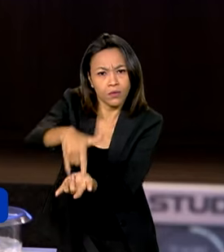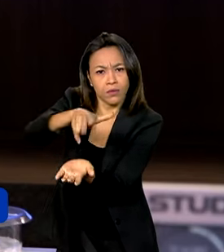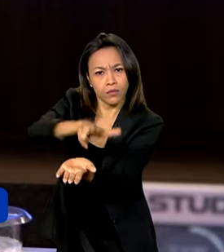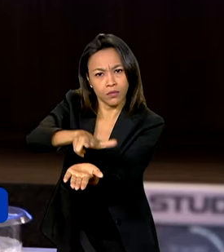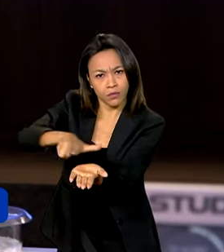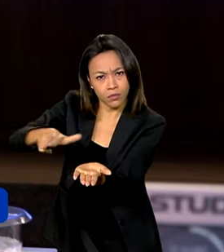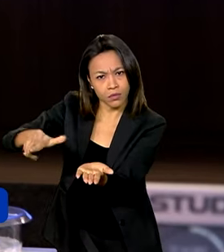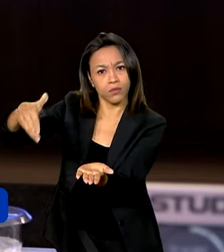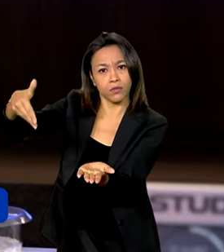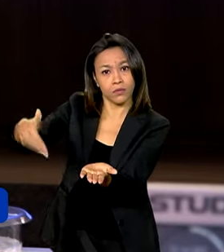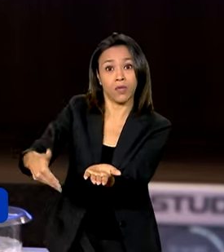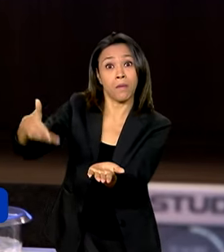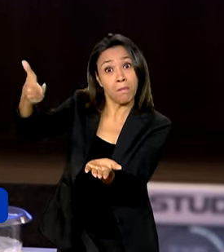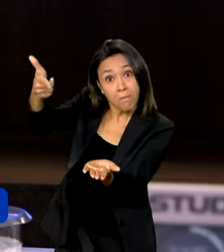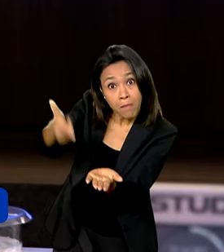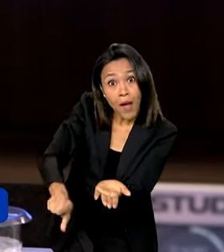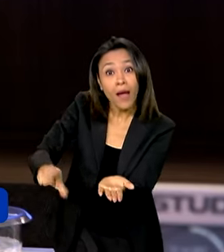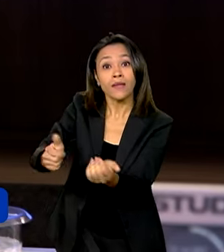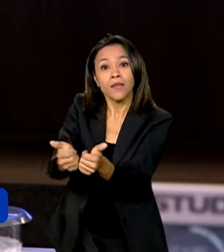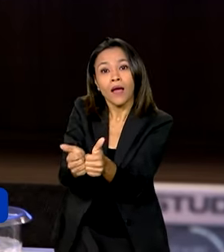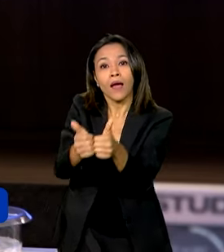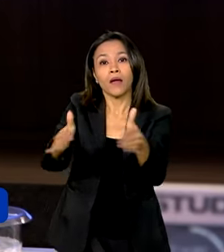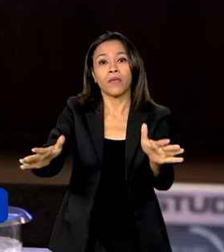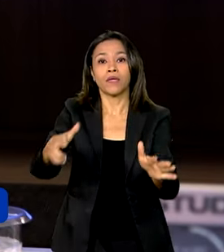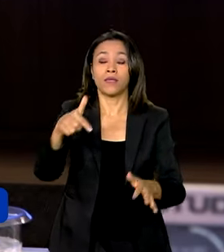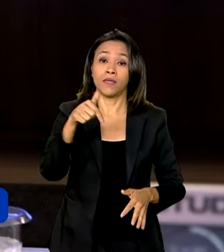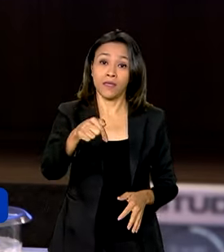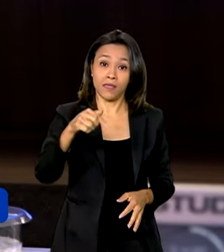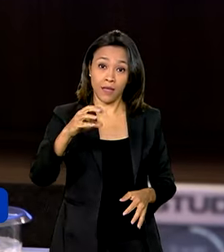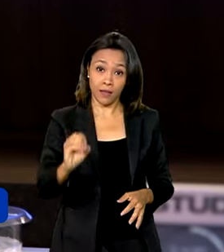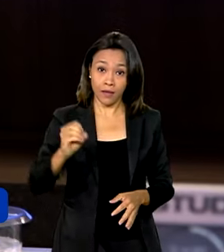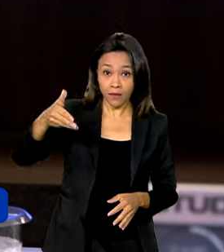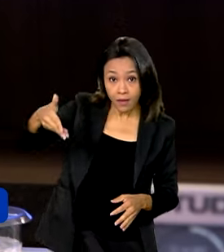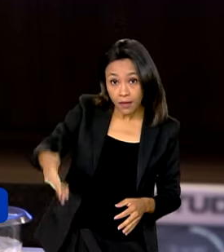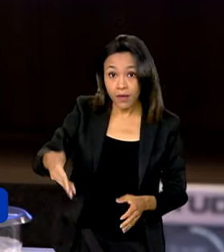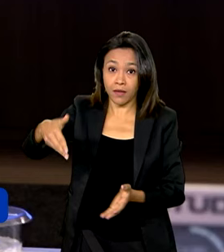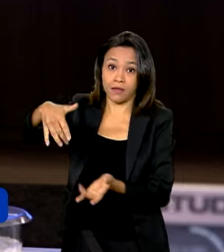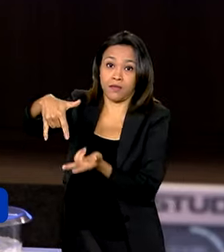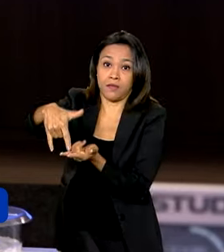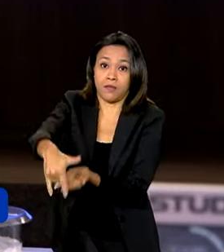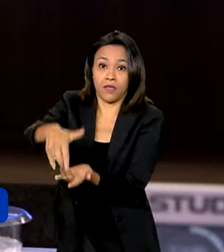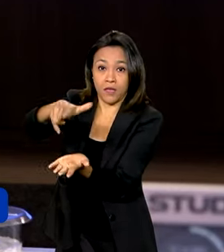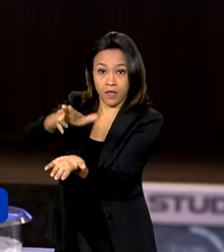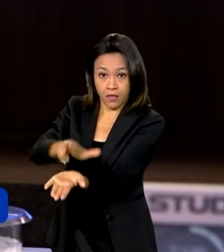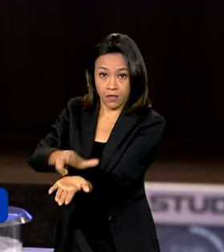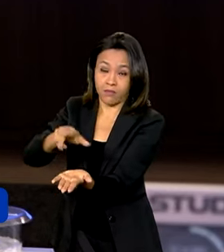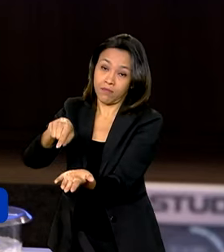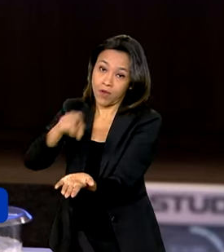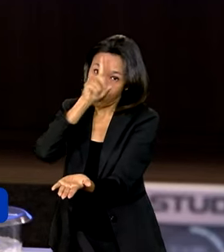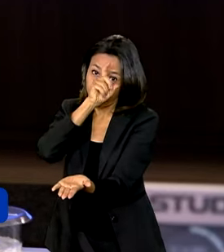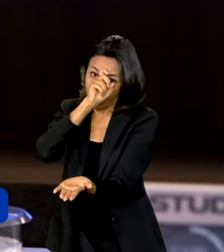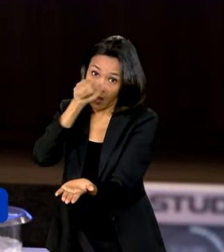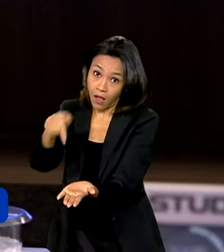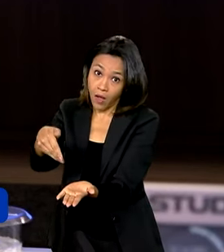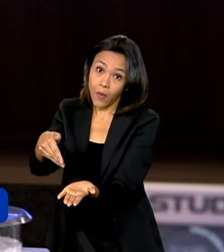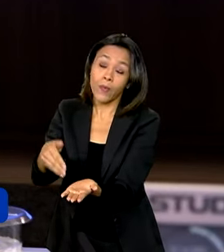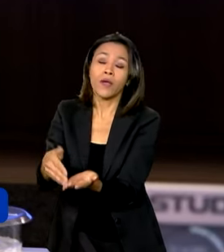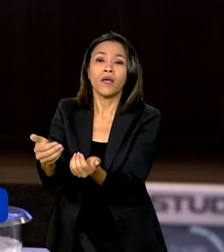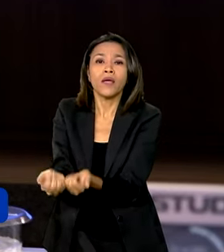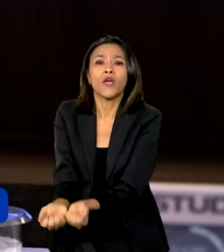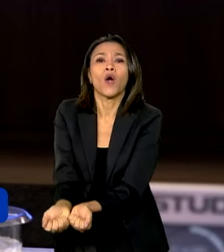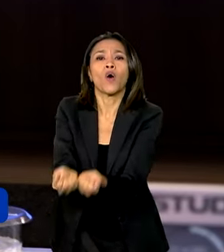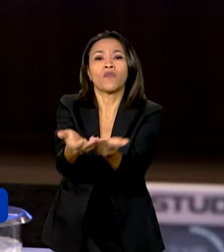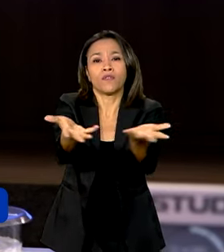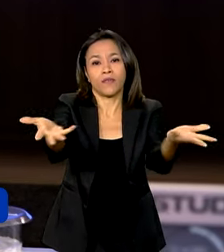em atendimento abrir mais 70 leit nesse hospital e em toda a rede e ampliando essa oferta